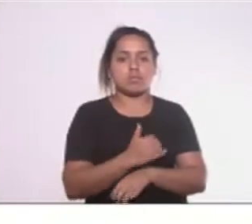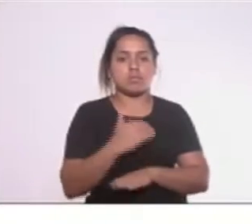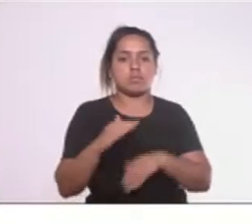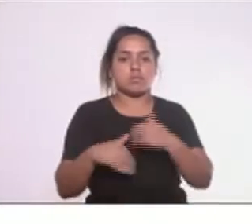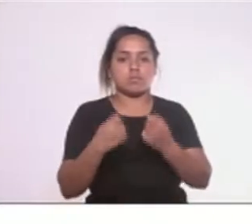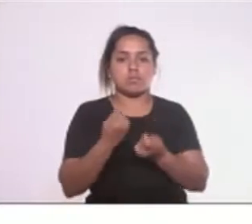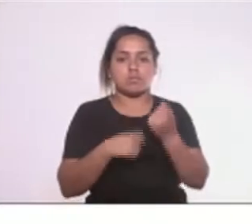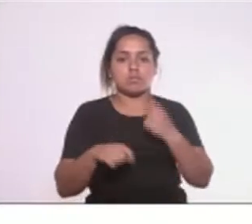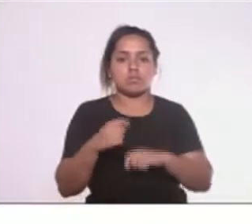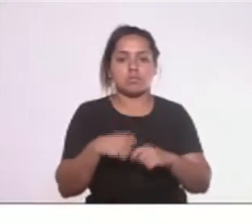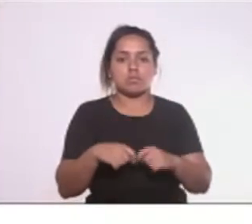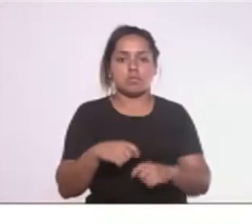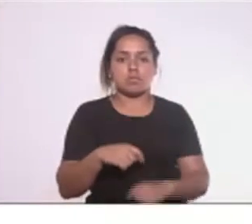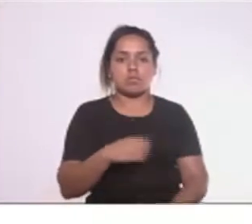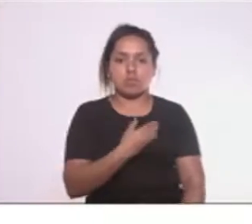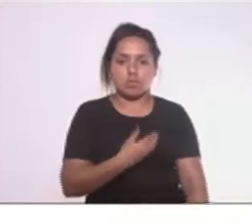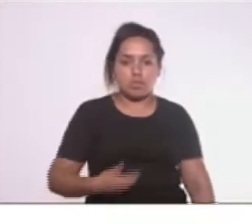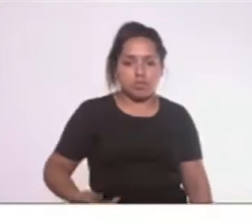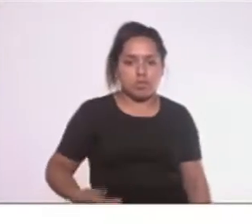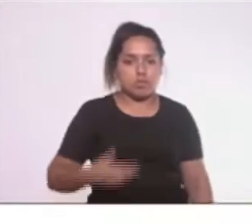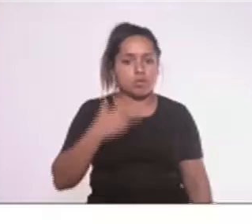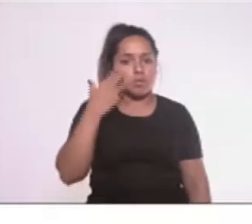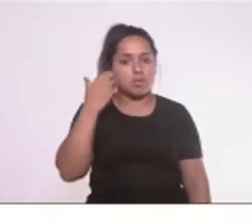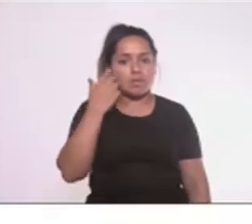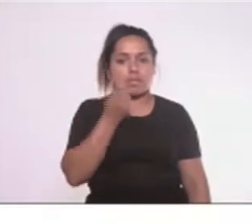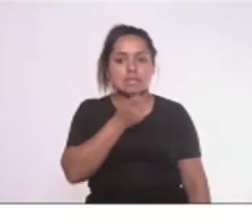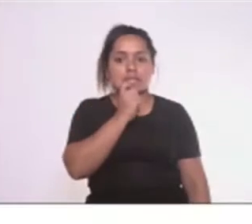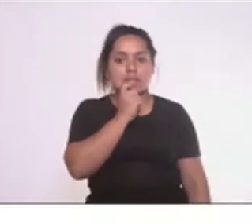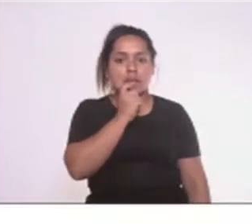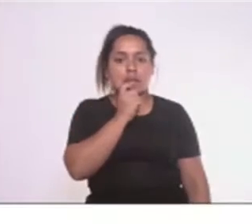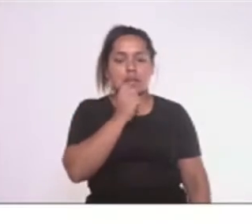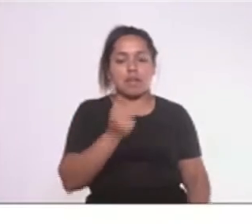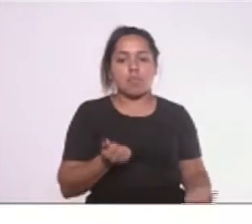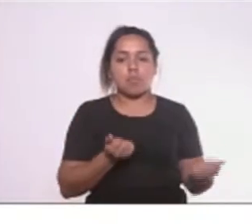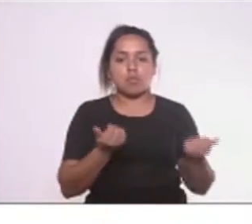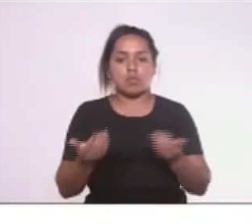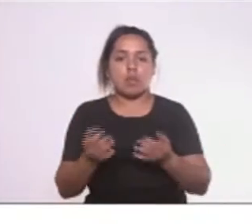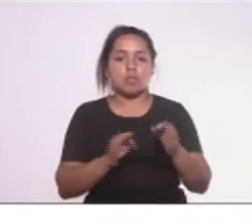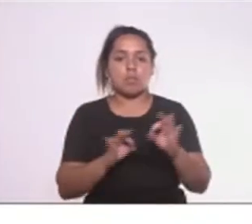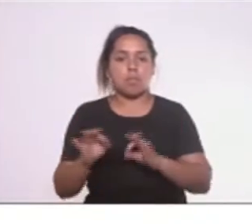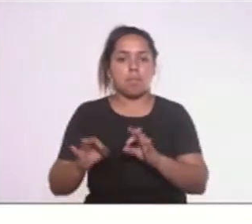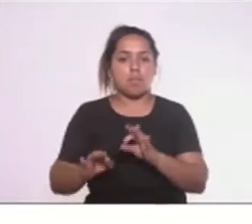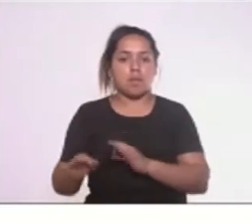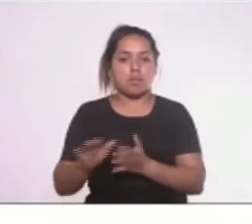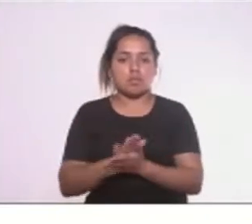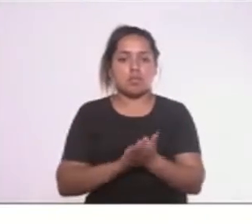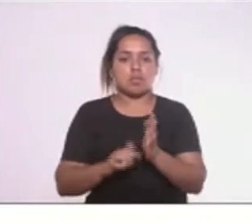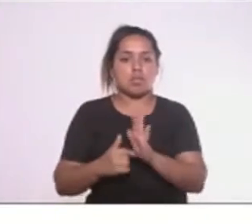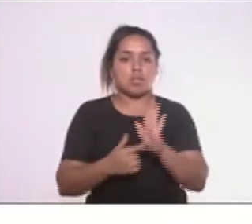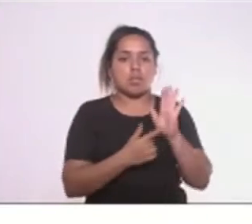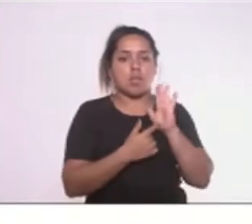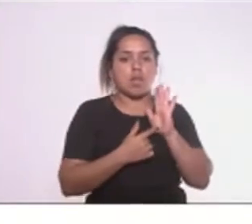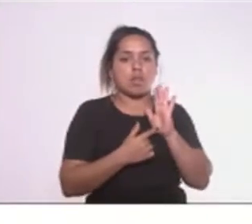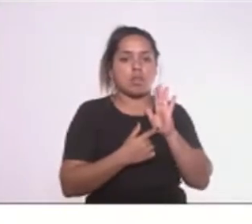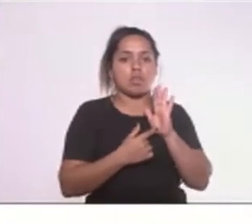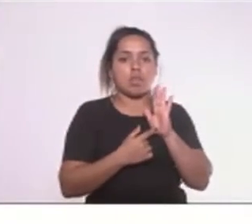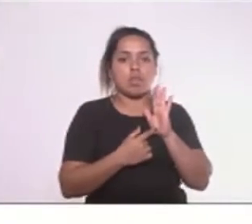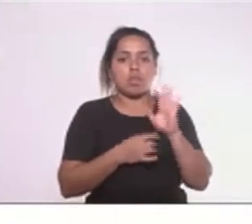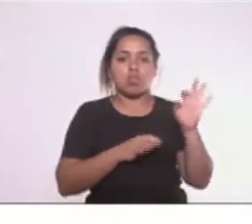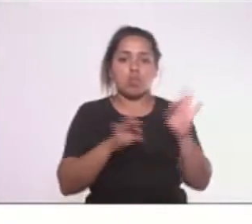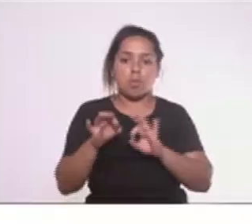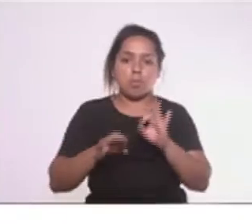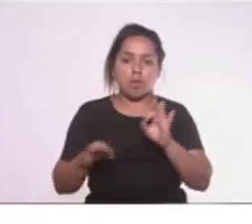O governo Witzel completa esse primeiro ano sem ter ainda apresentado à sociedade uma minuta, um esboço de um